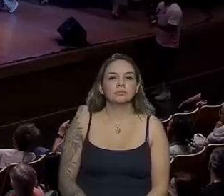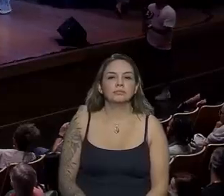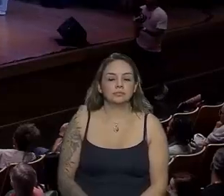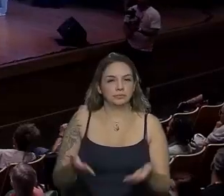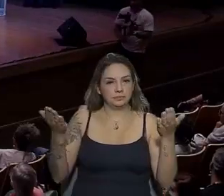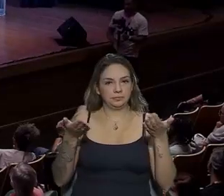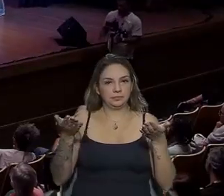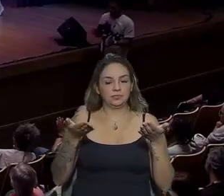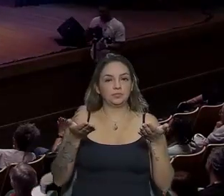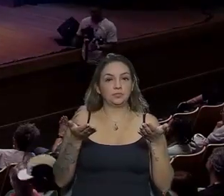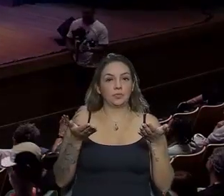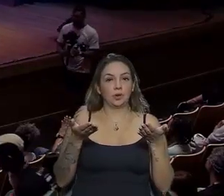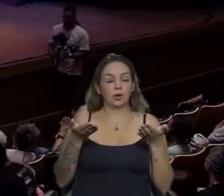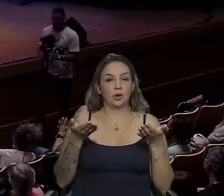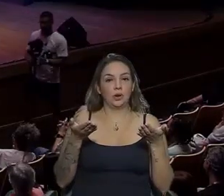E agora,